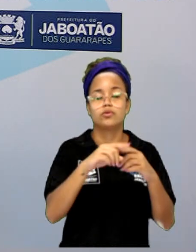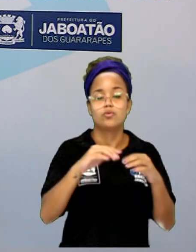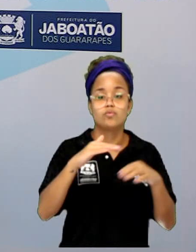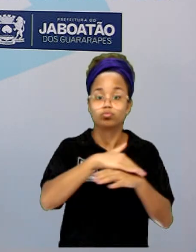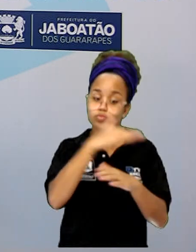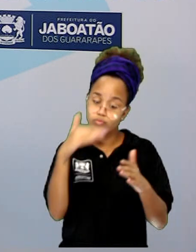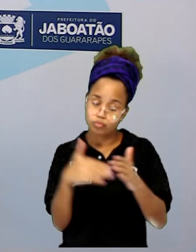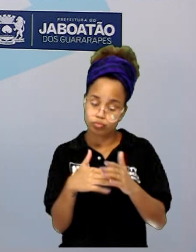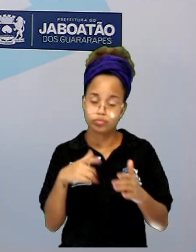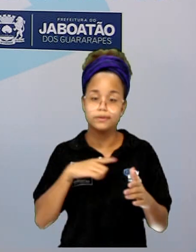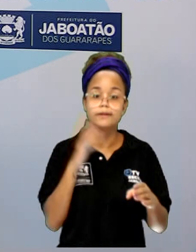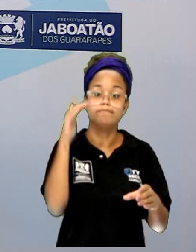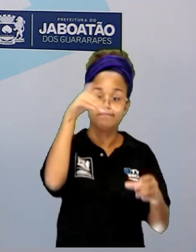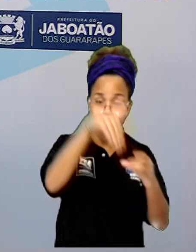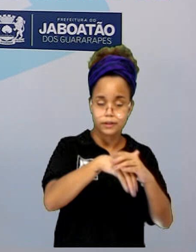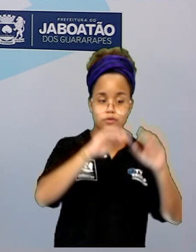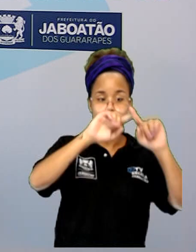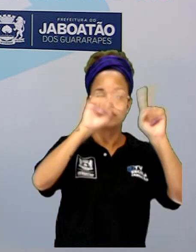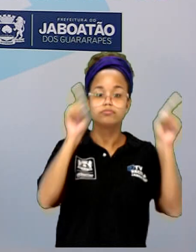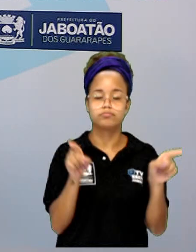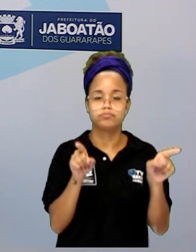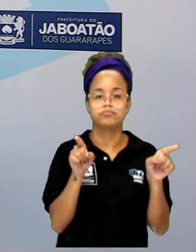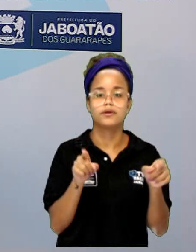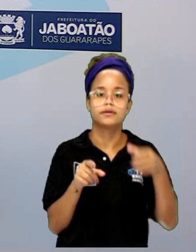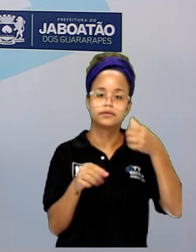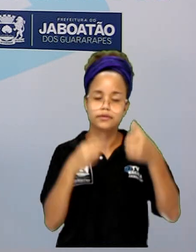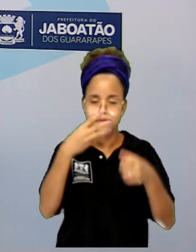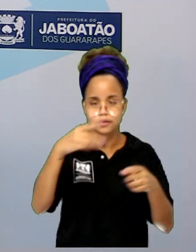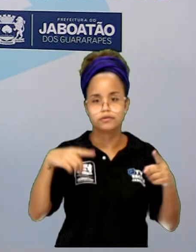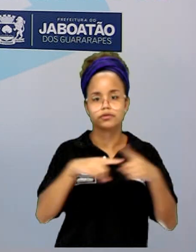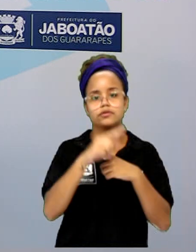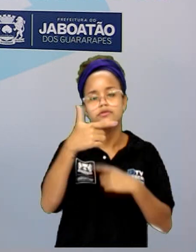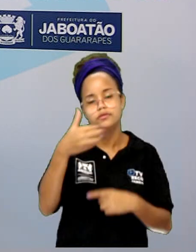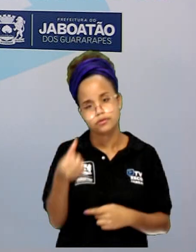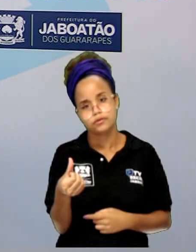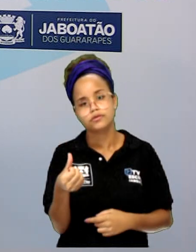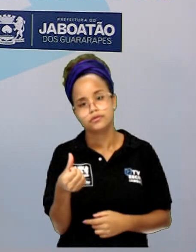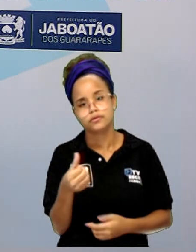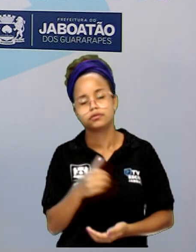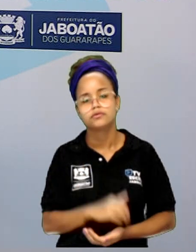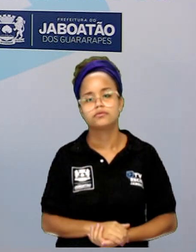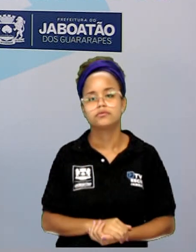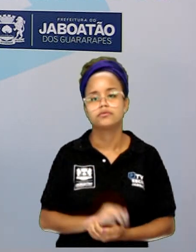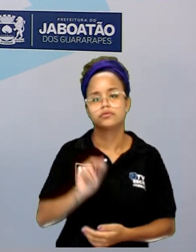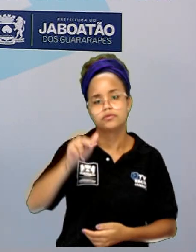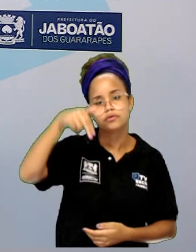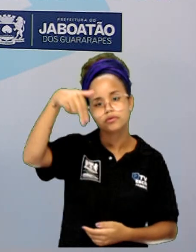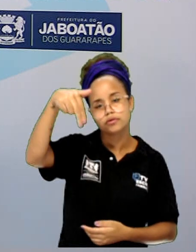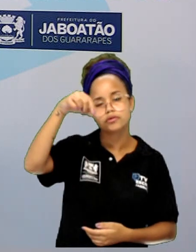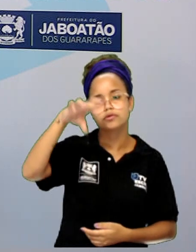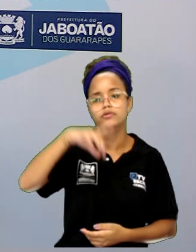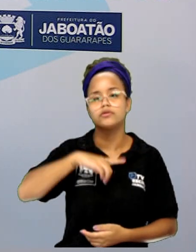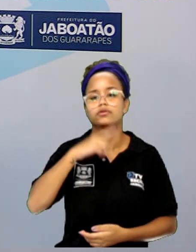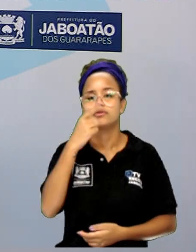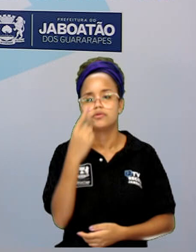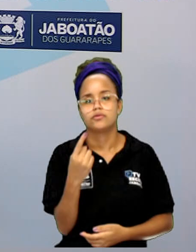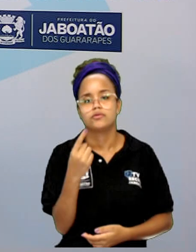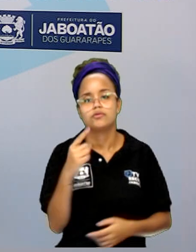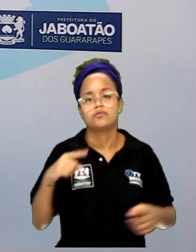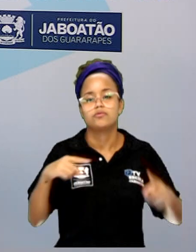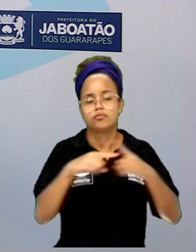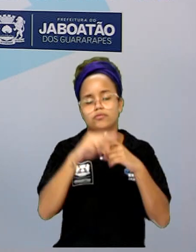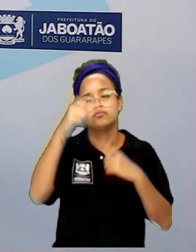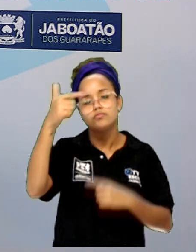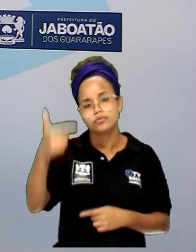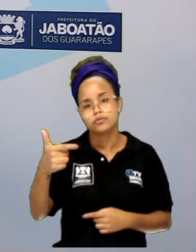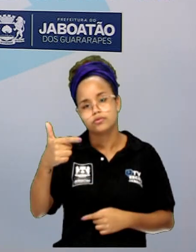parêntese. Então, 3 vezes 2 é 6, certo? E o N, que tinha um só aqui, multiplicado por